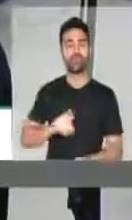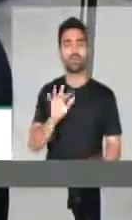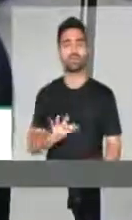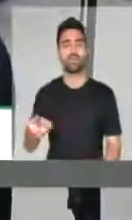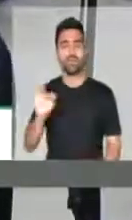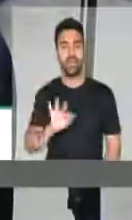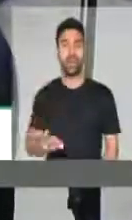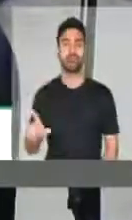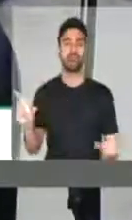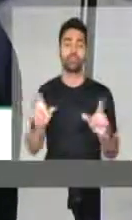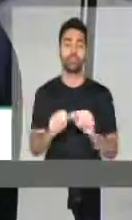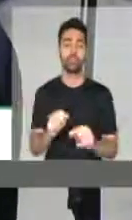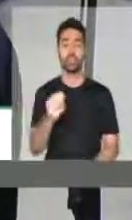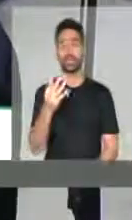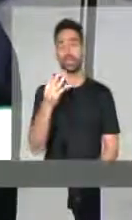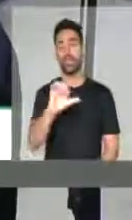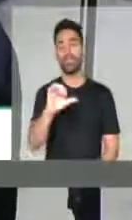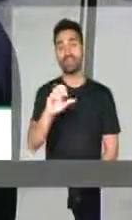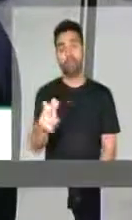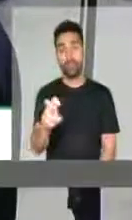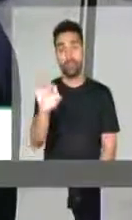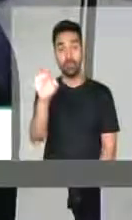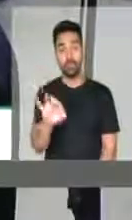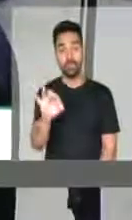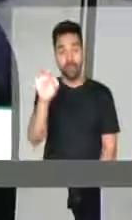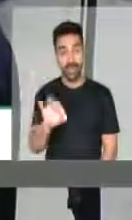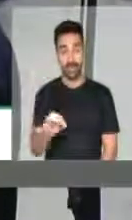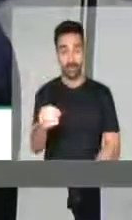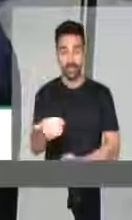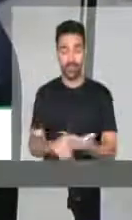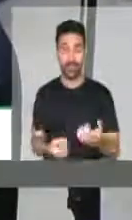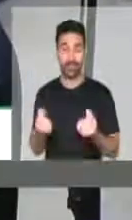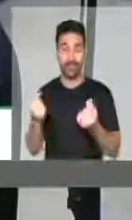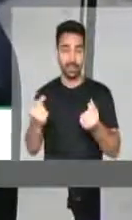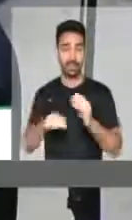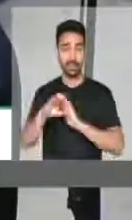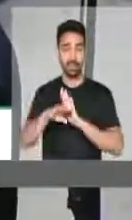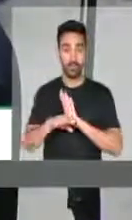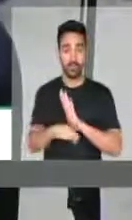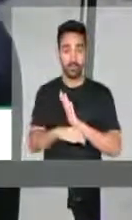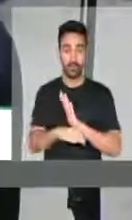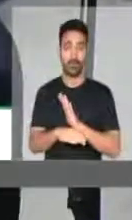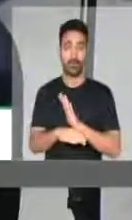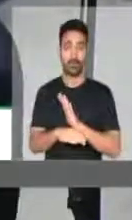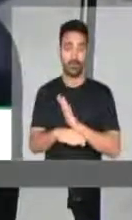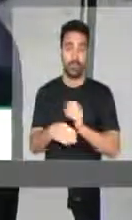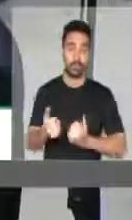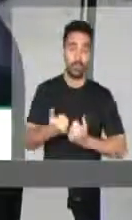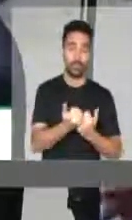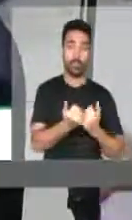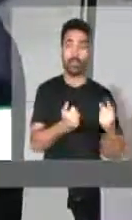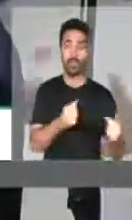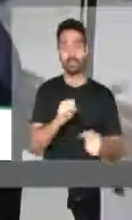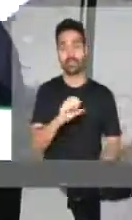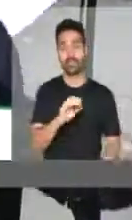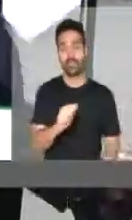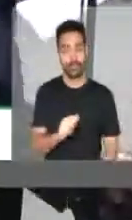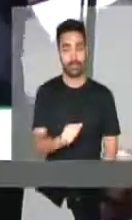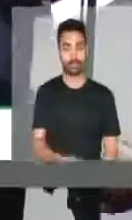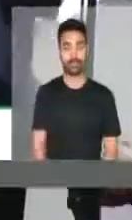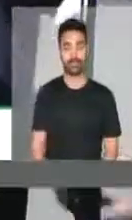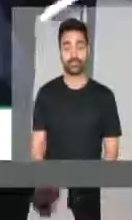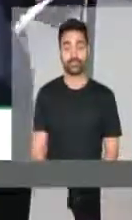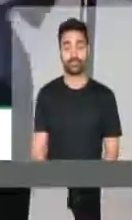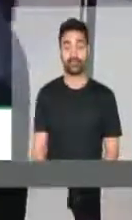reduz 95% do orçamento do programa contra a seca nas zonas rurais do Nordeste e Minas.